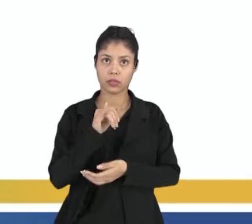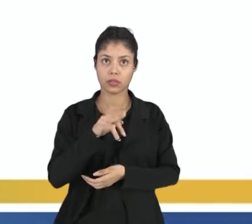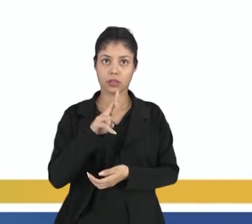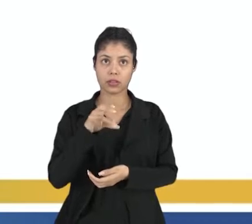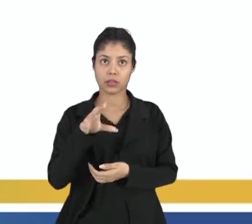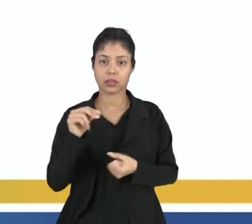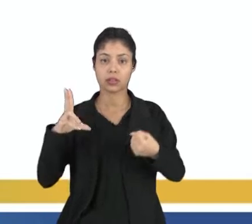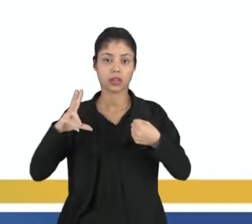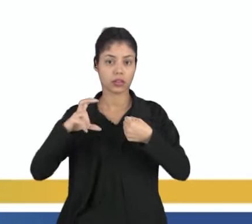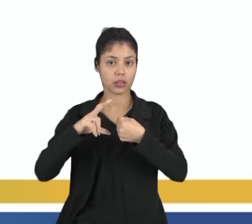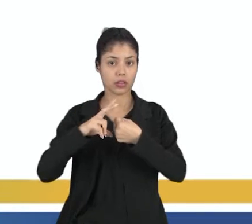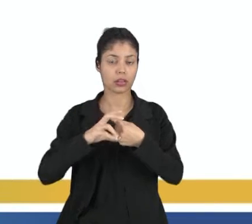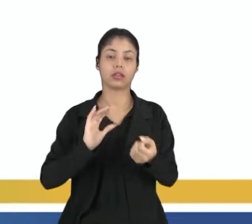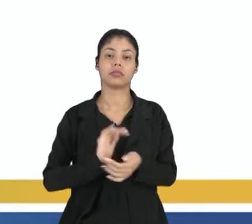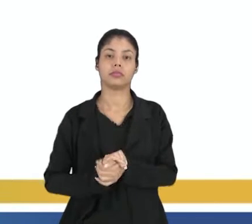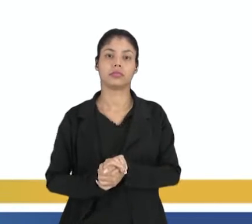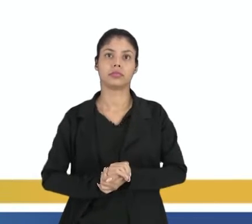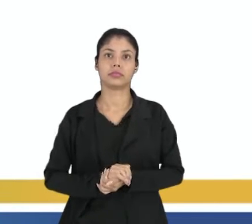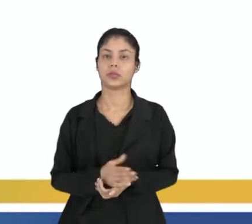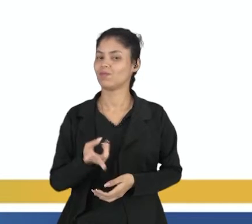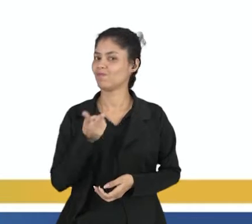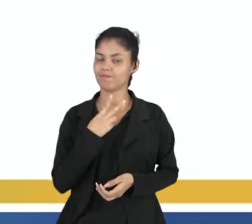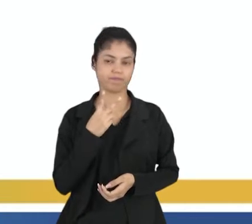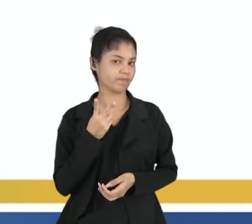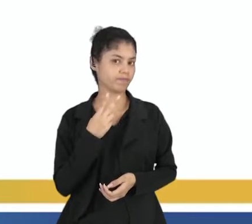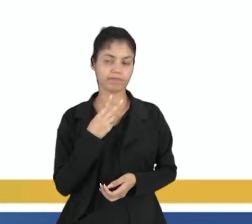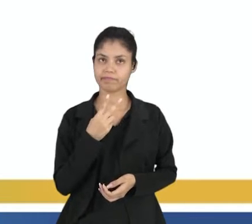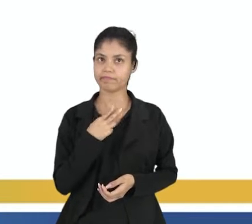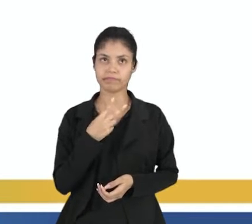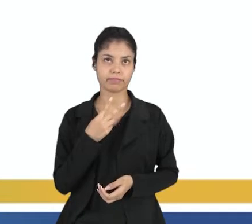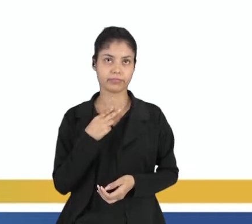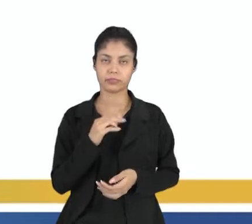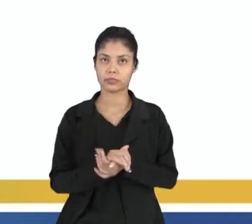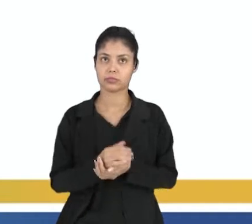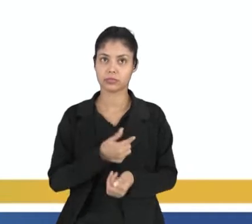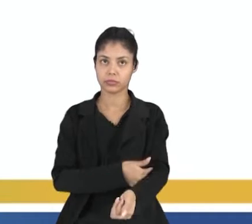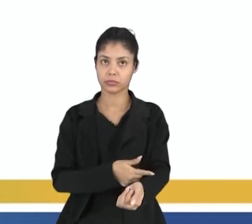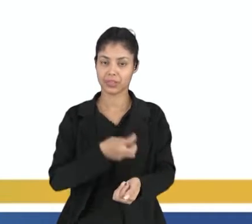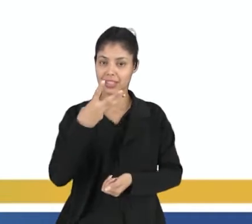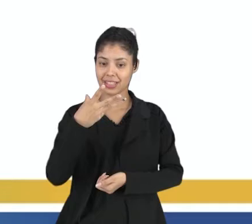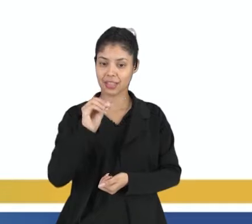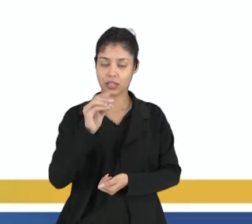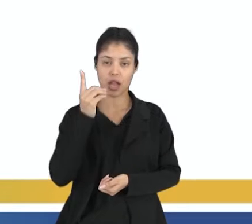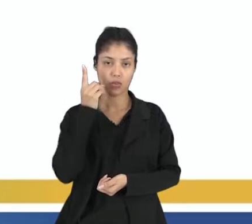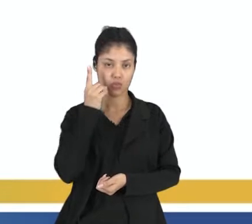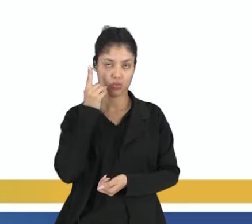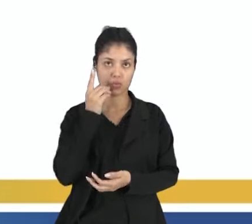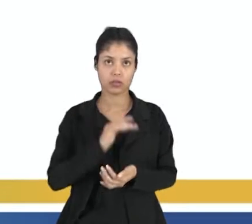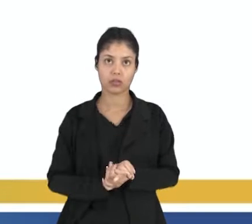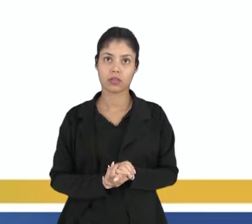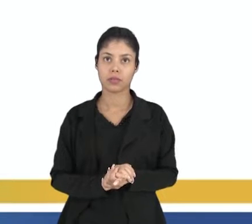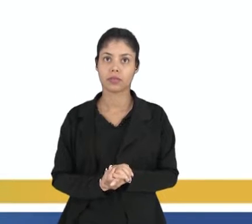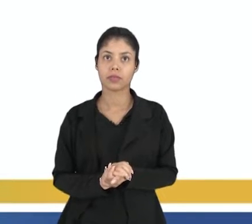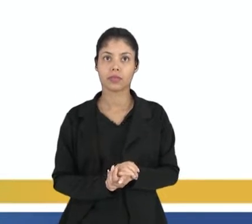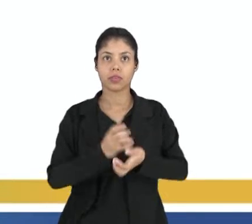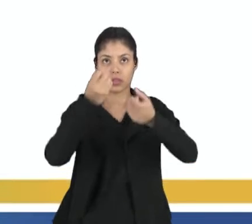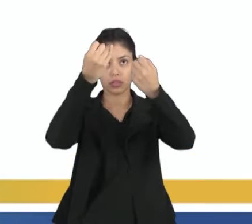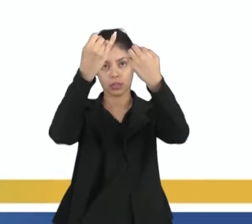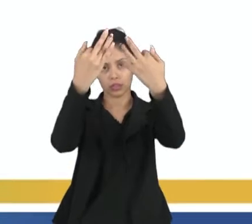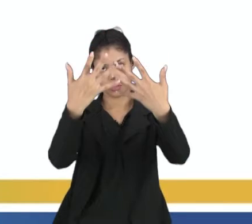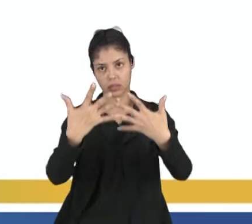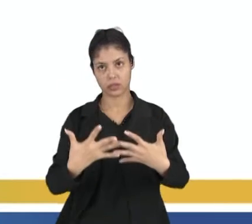infectados pelo vírus Zika não poderão fazer doação pelo prazo de 30 dias. Então, aí vem toda